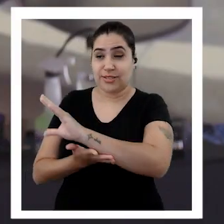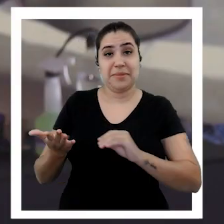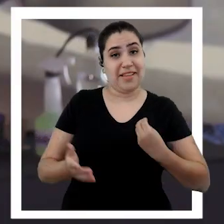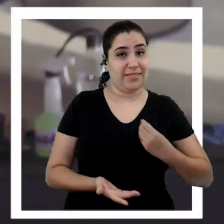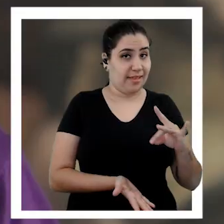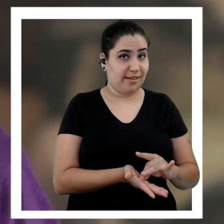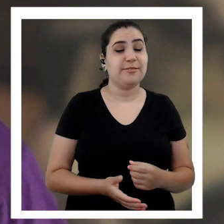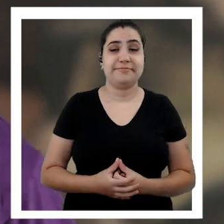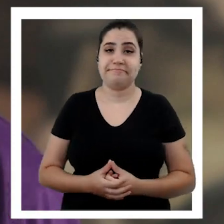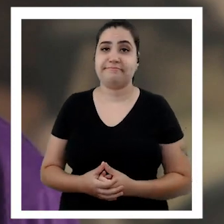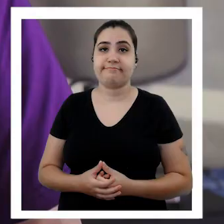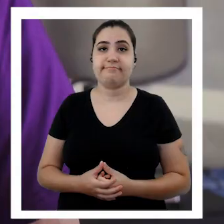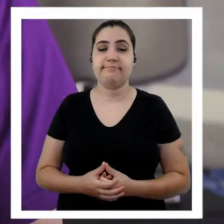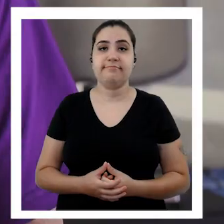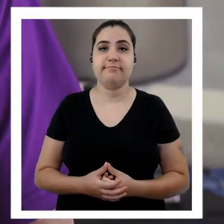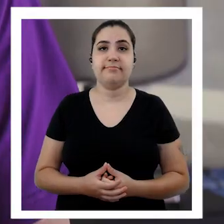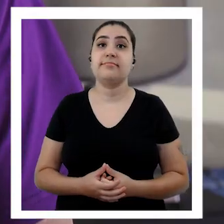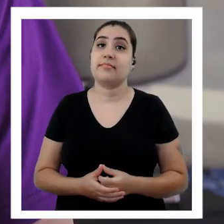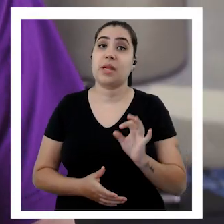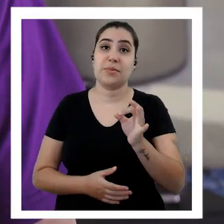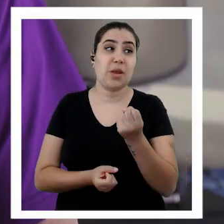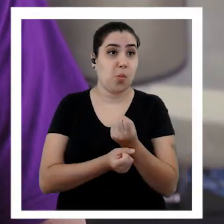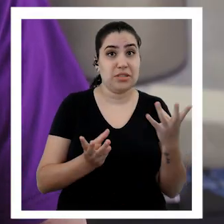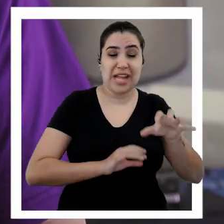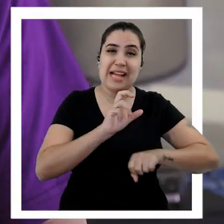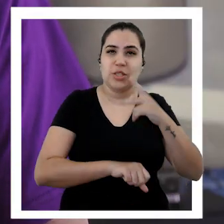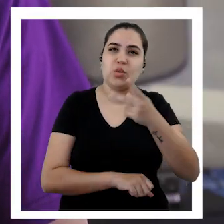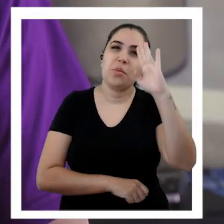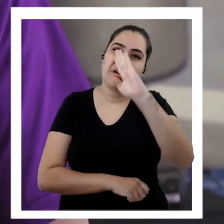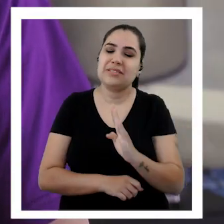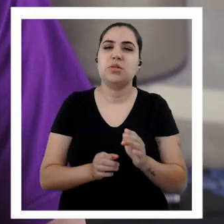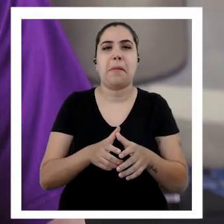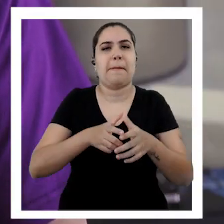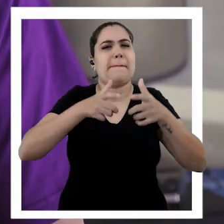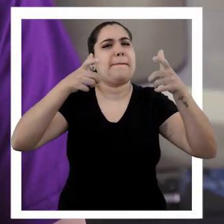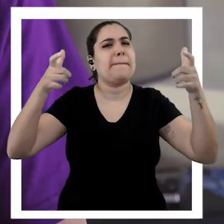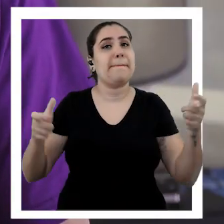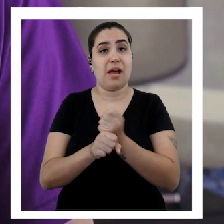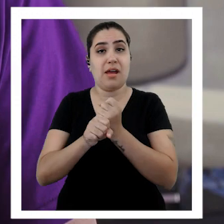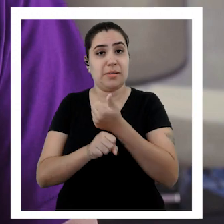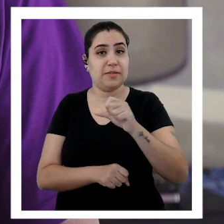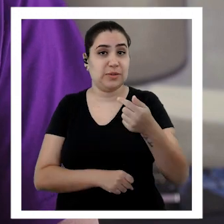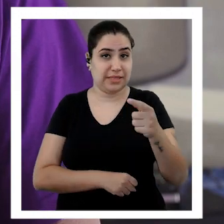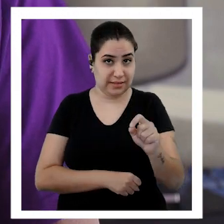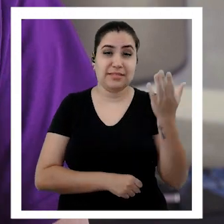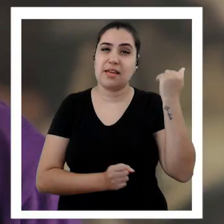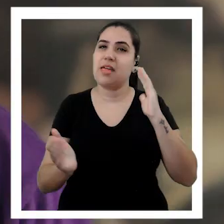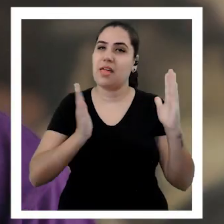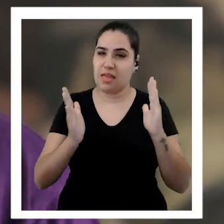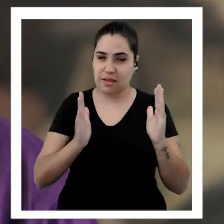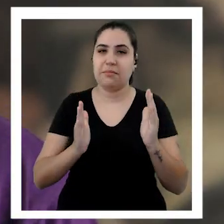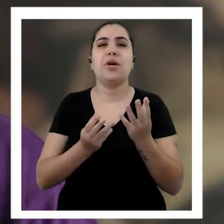A arte imita a vida. Pois é, Anne. E a quantidade de catadores no Brasil aumentou muito nos anos